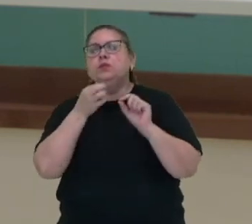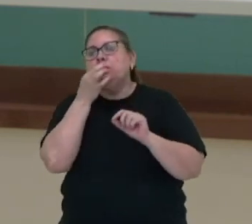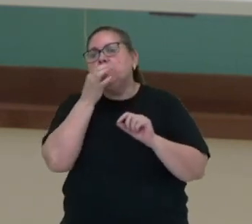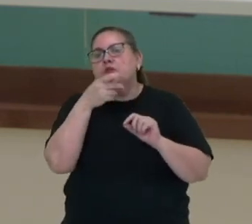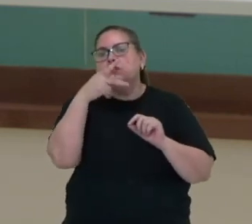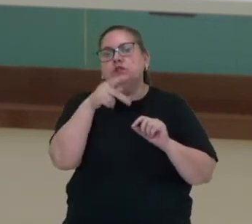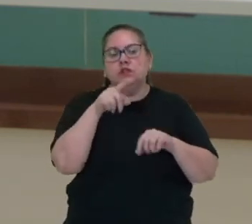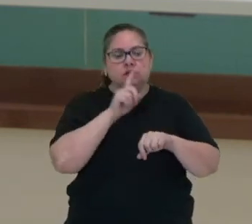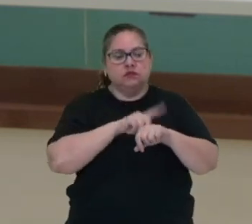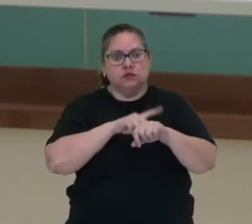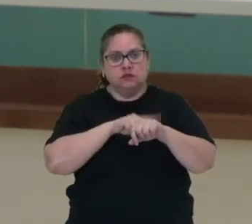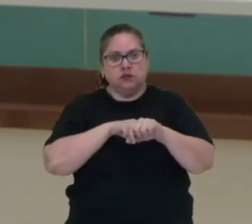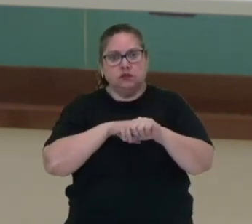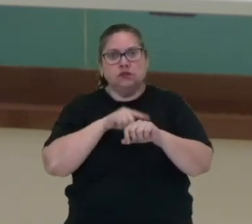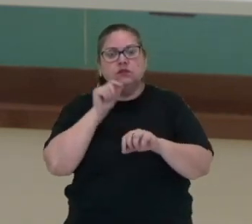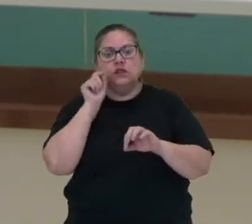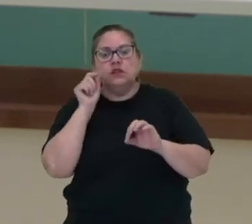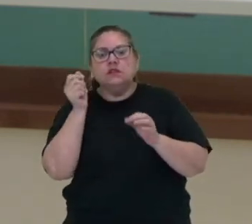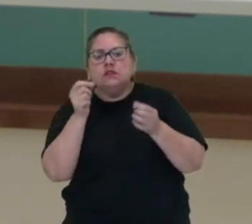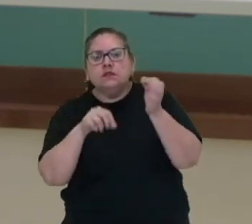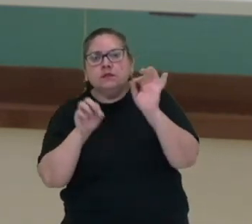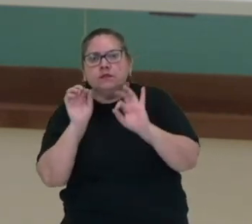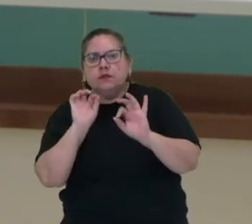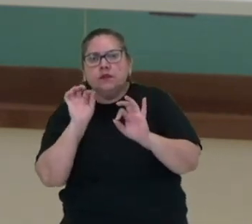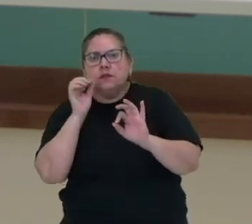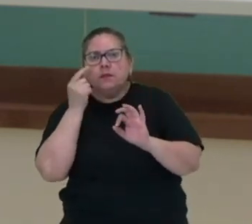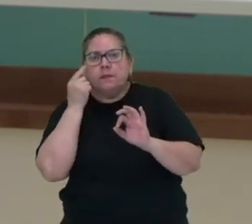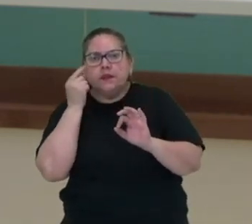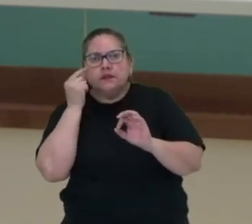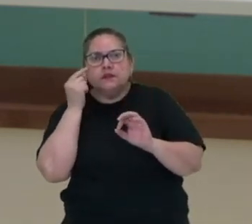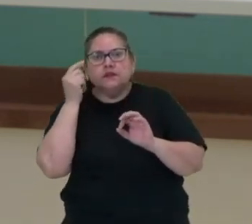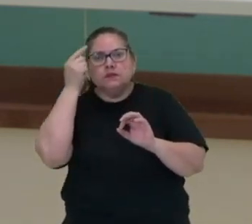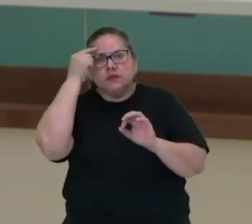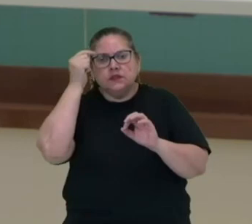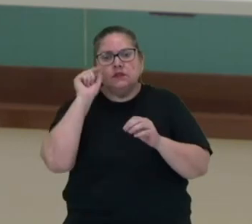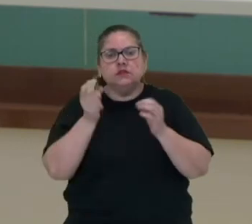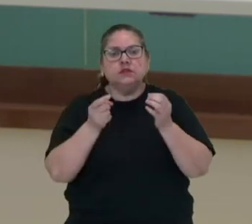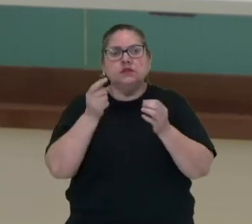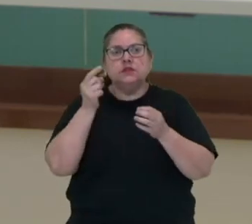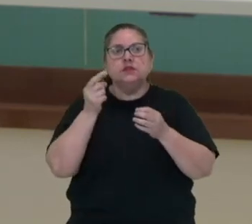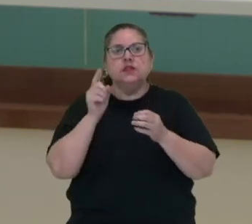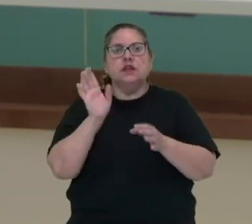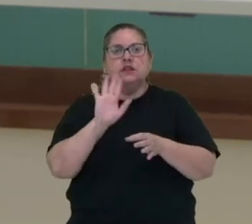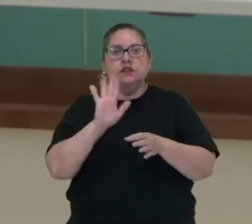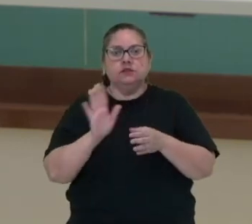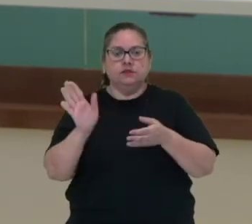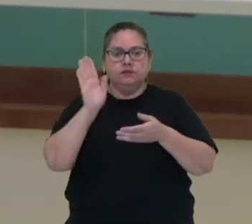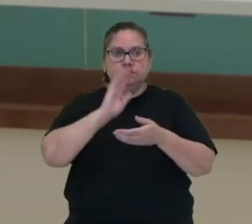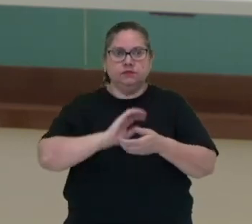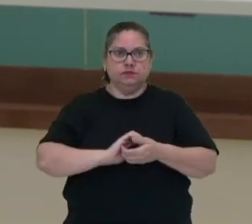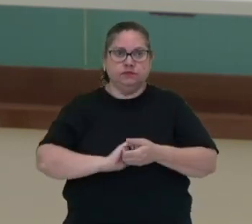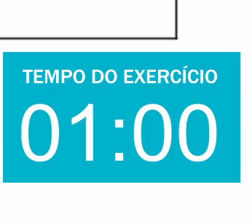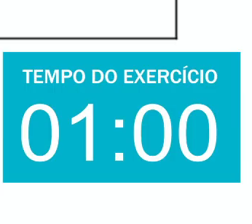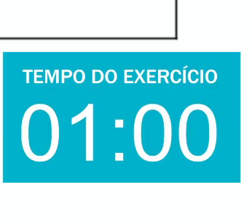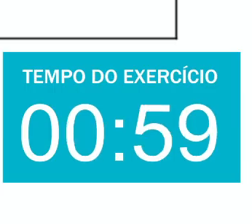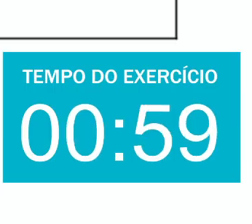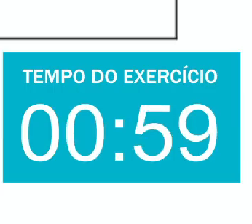Então, é o momento de vocês avaliarem e pensarem um pouquinho, refletirem sobre essas questões. Até daqui a pouco.